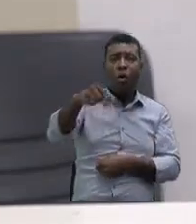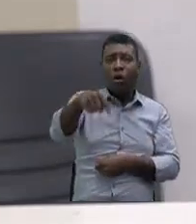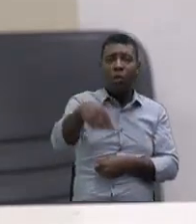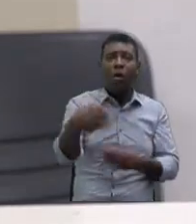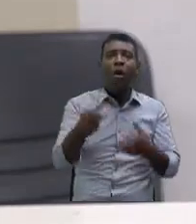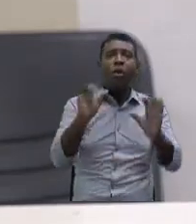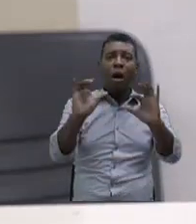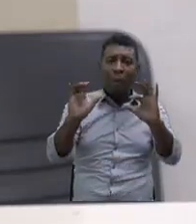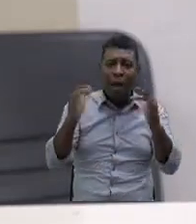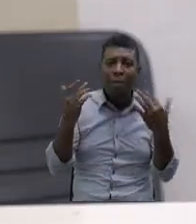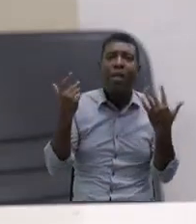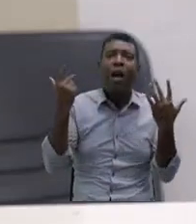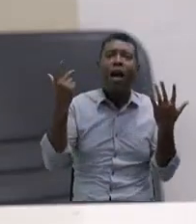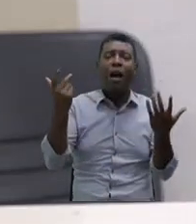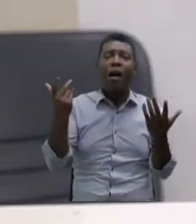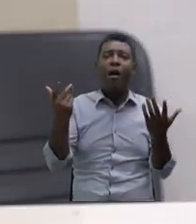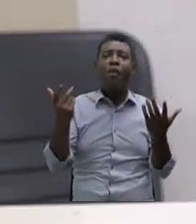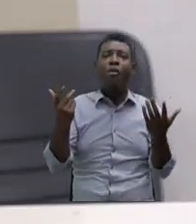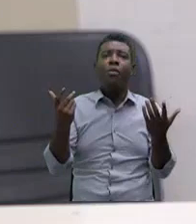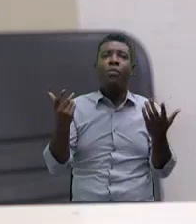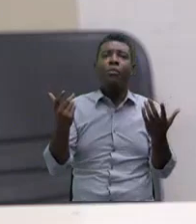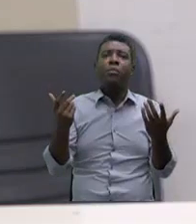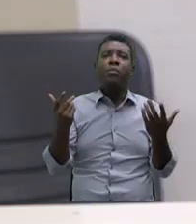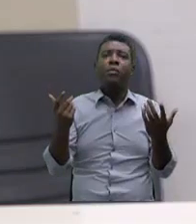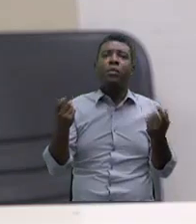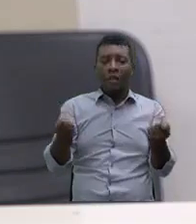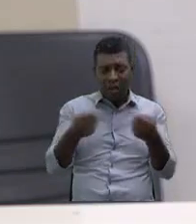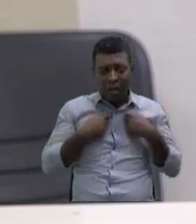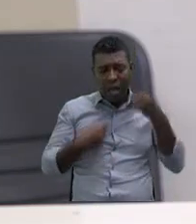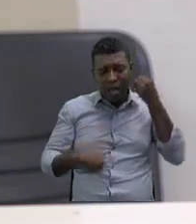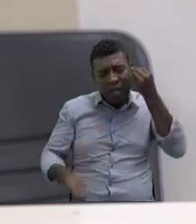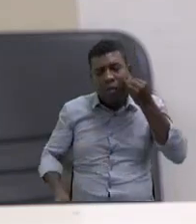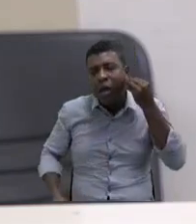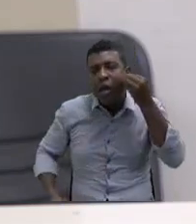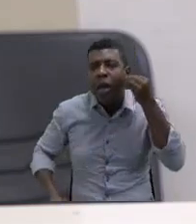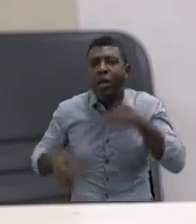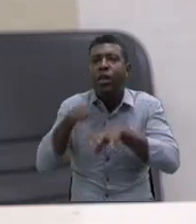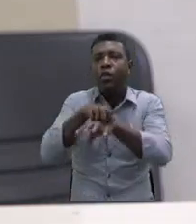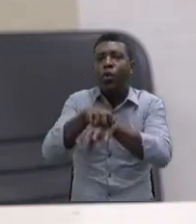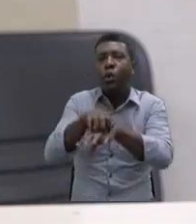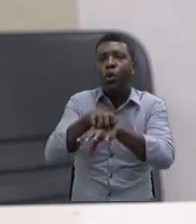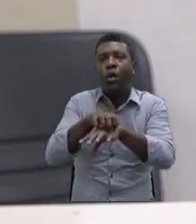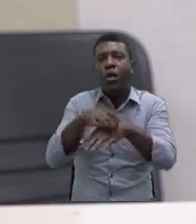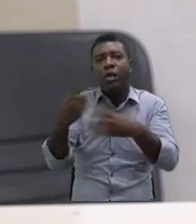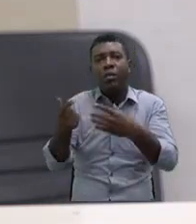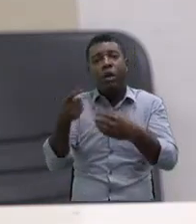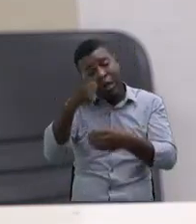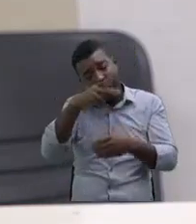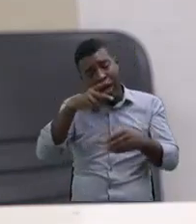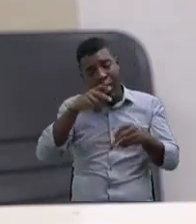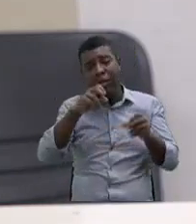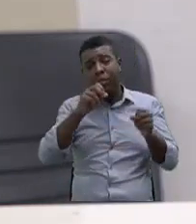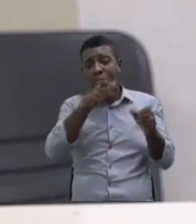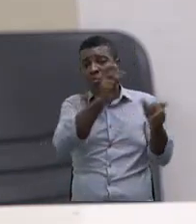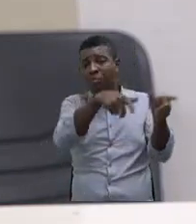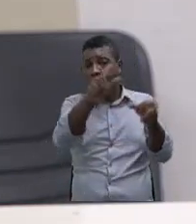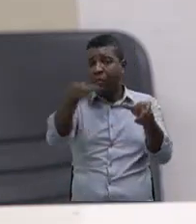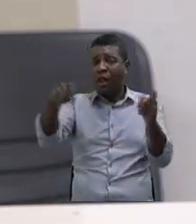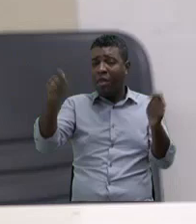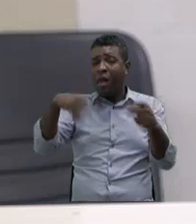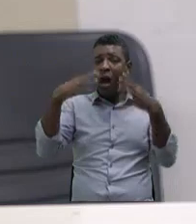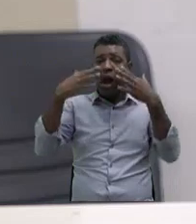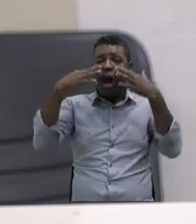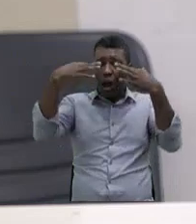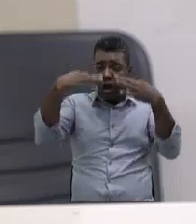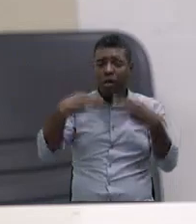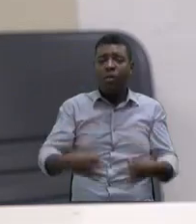ambiental, no mundo contemporâneo que dá experiência do turismo, para que as pessoas possam entender e compreender de forma profunda o que se